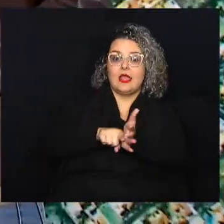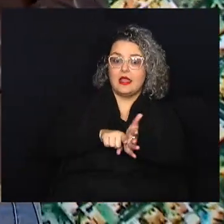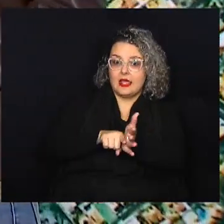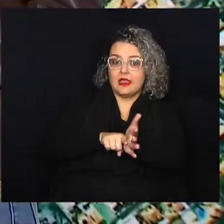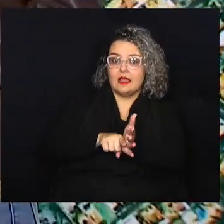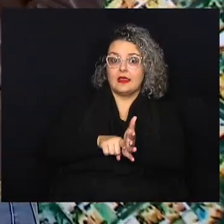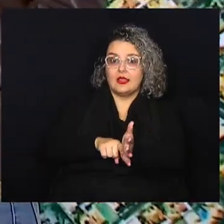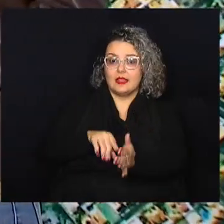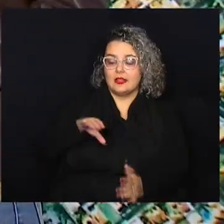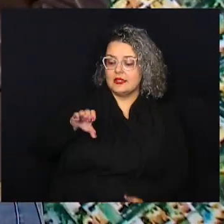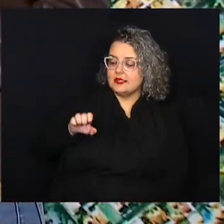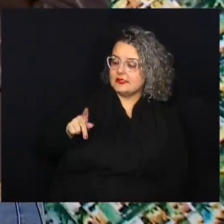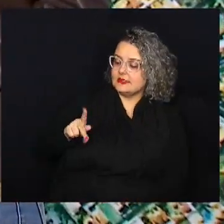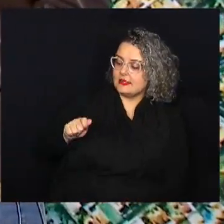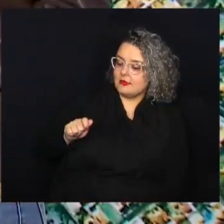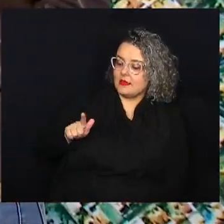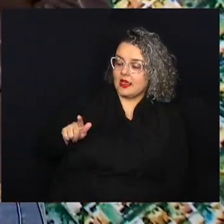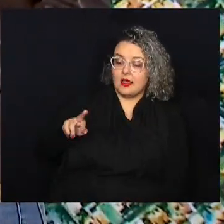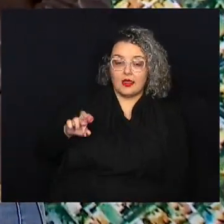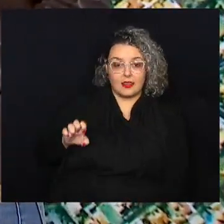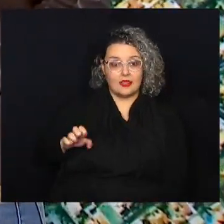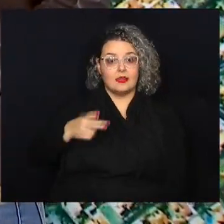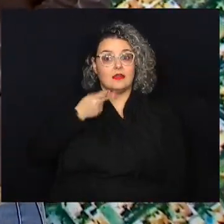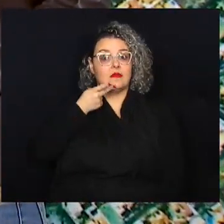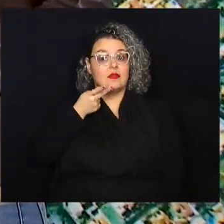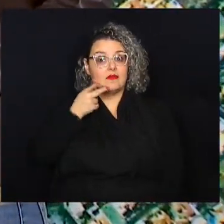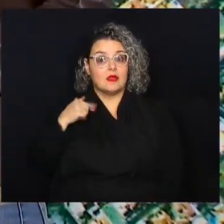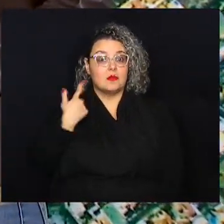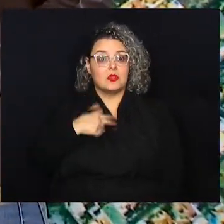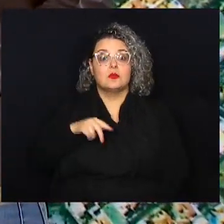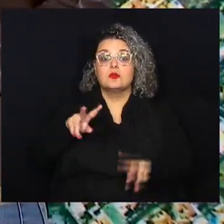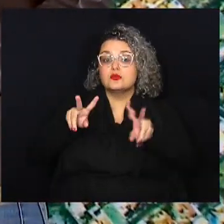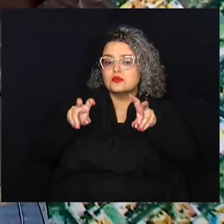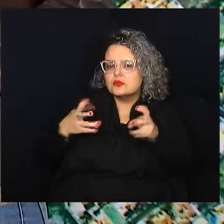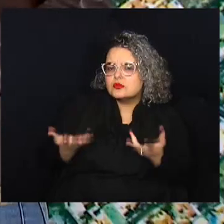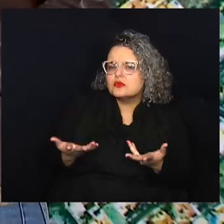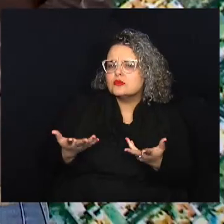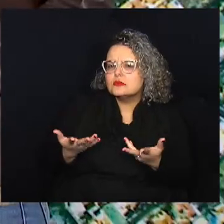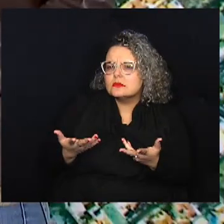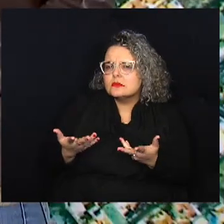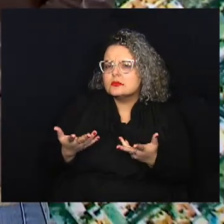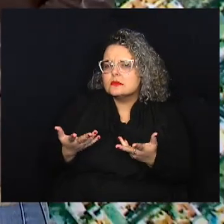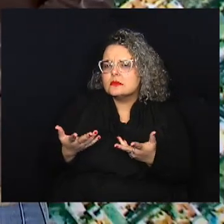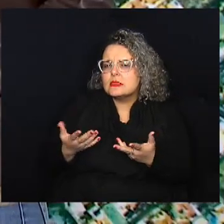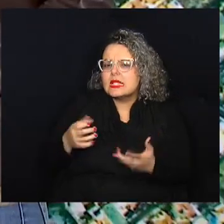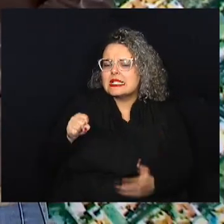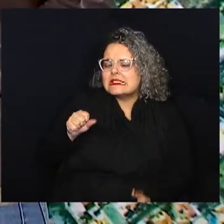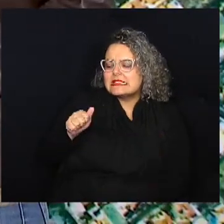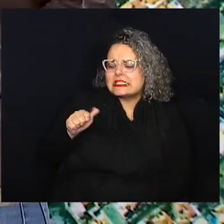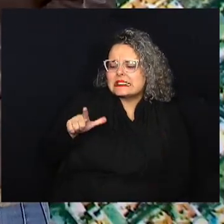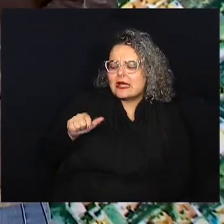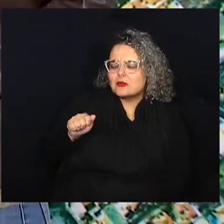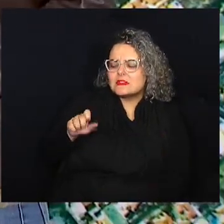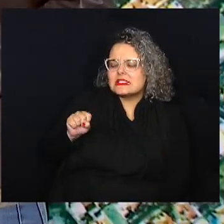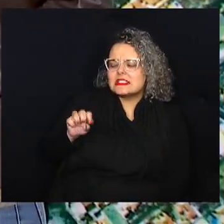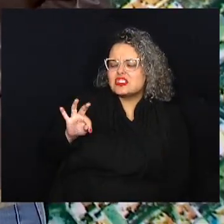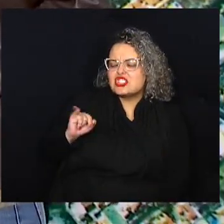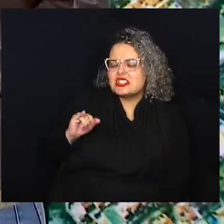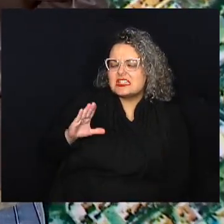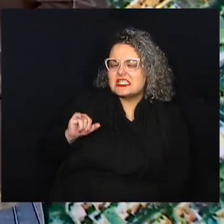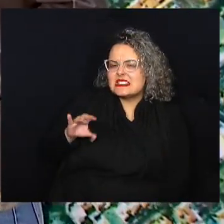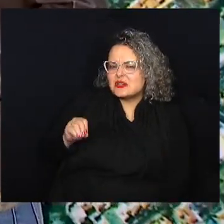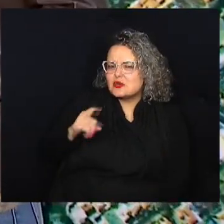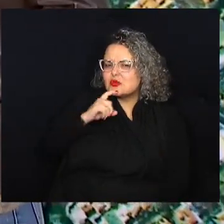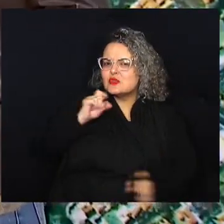da CEPAGRE e vai falar para a gente sobre essa questão aí do solstício de inverno, dia